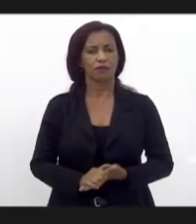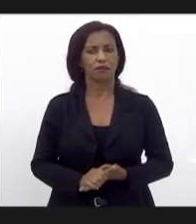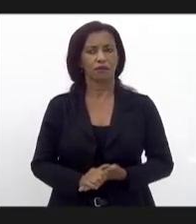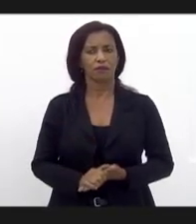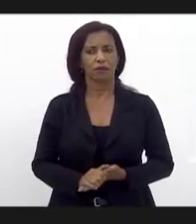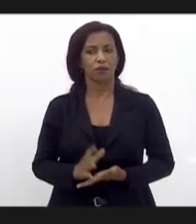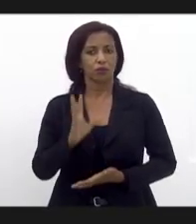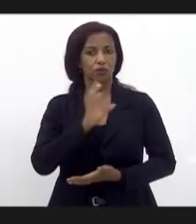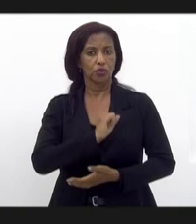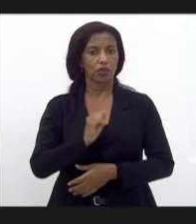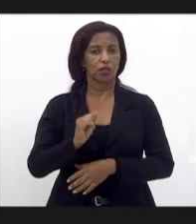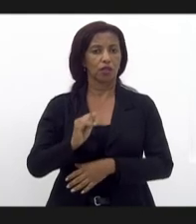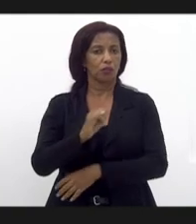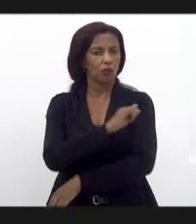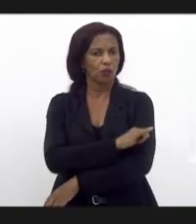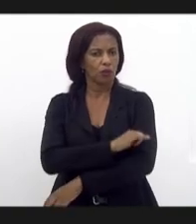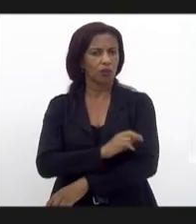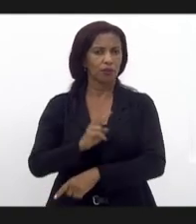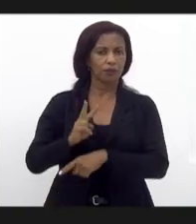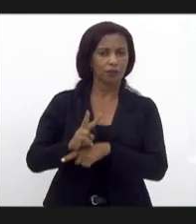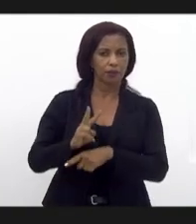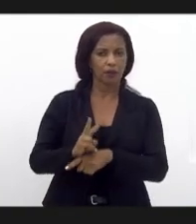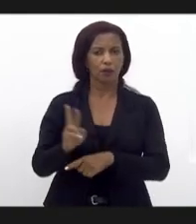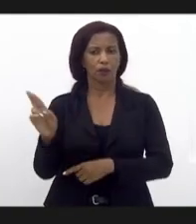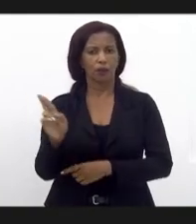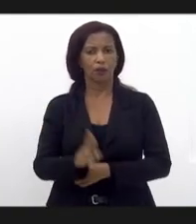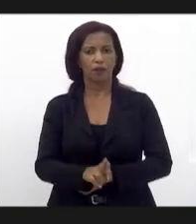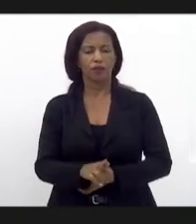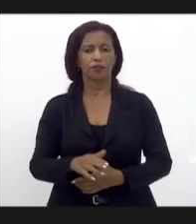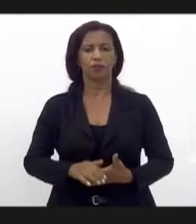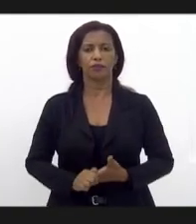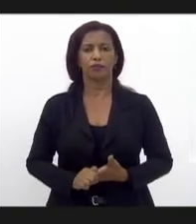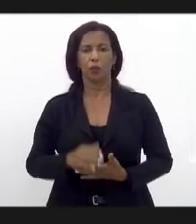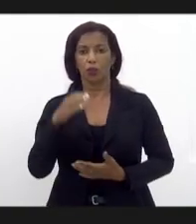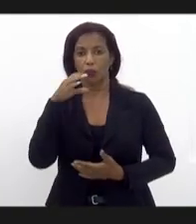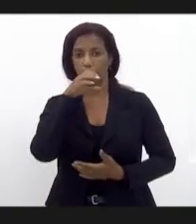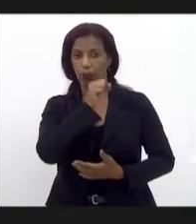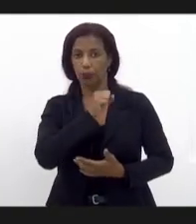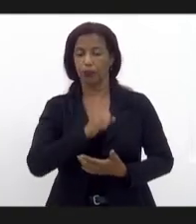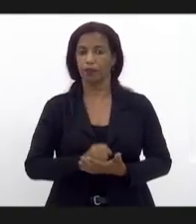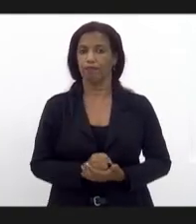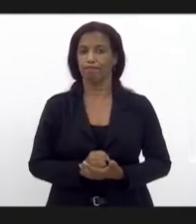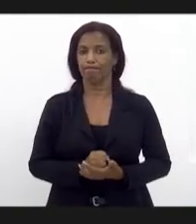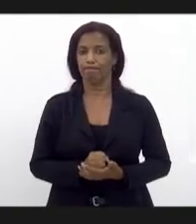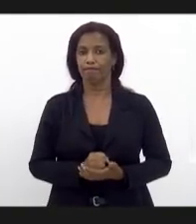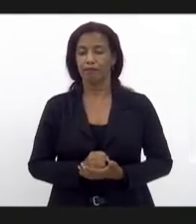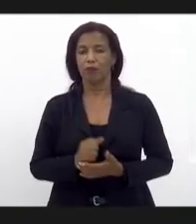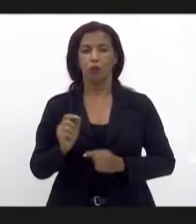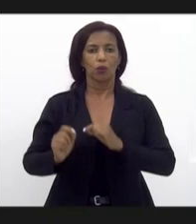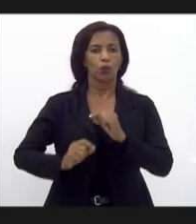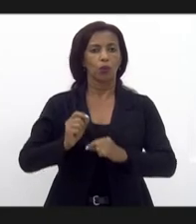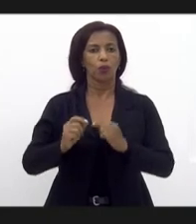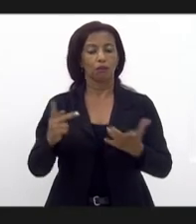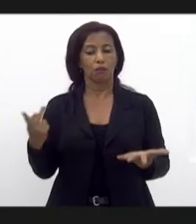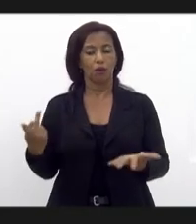daqueles que amam o Rio de Janeiro, que defendem o Rio de Janeiro, uma resposta muito rápida e contundente em relação ao que